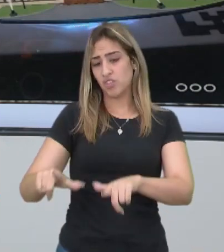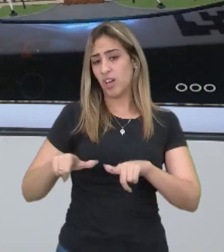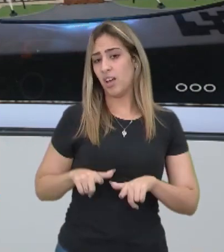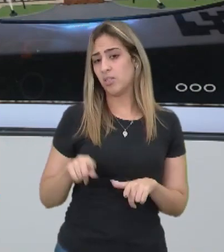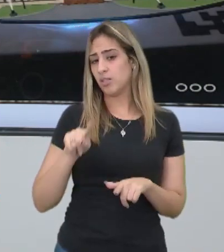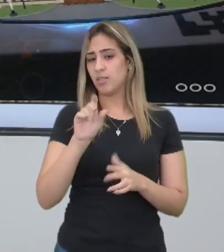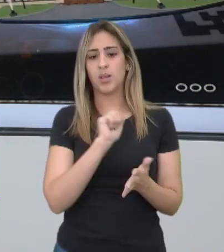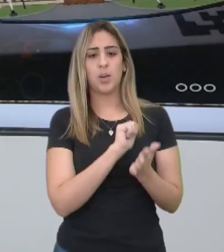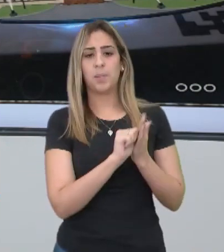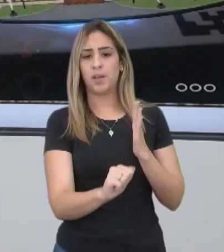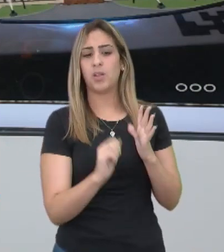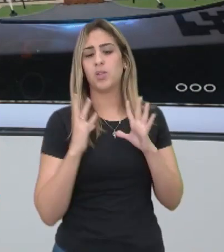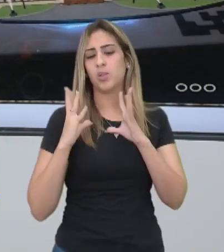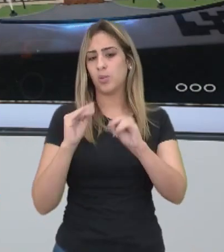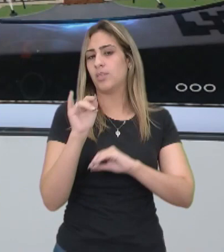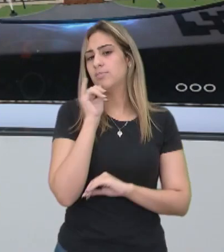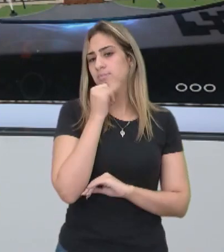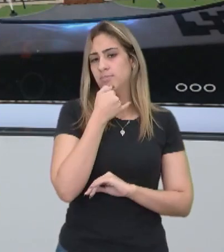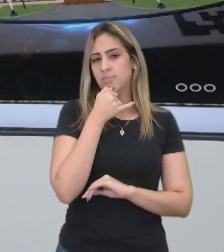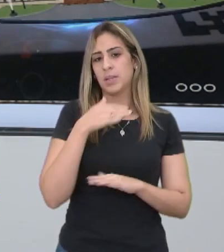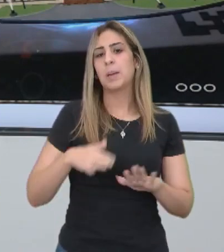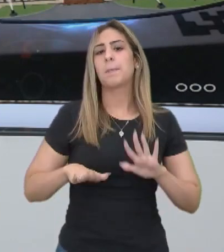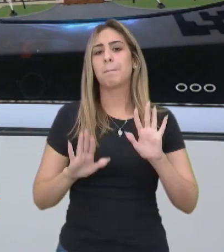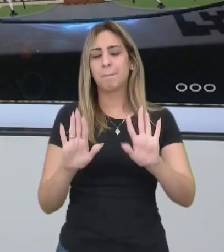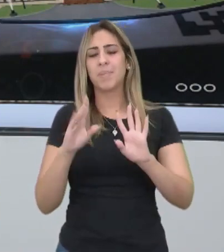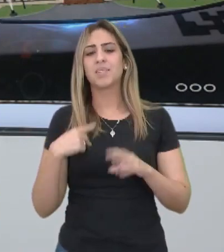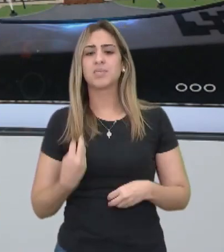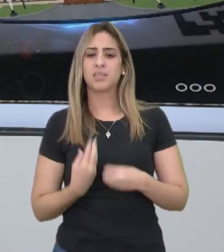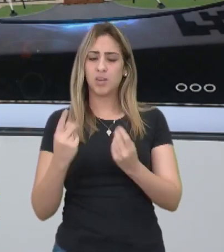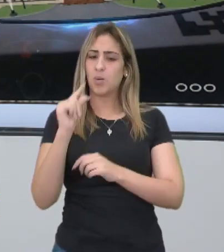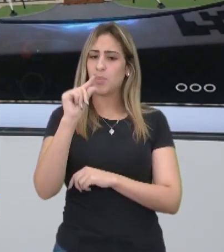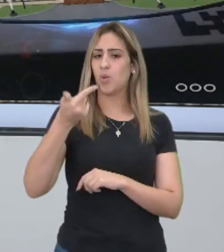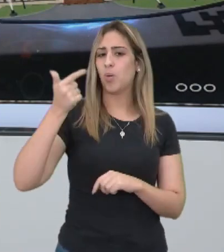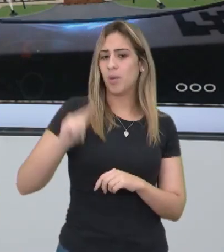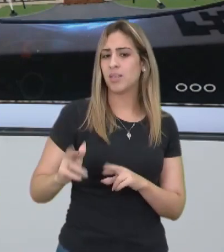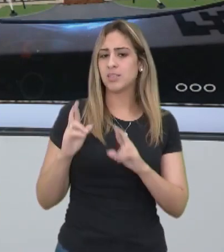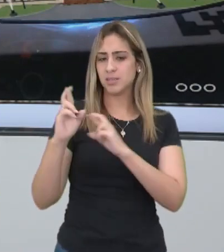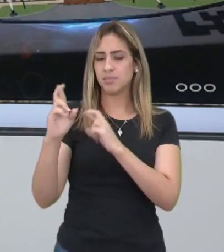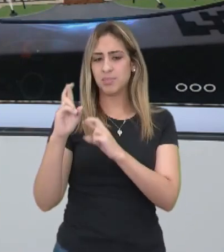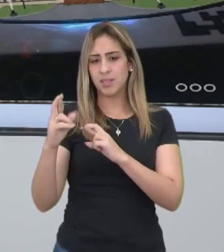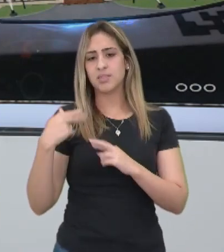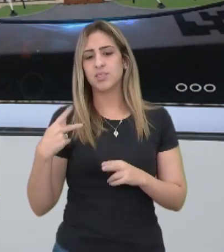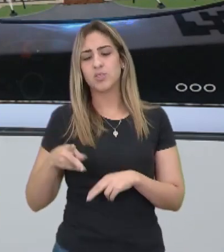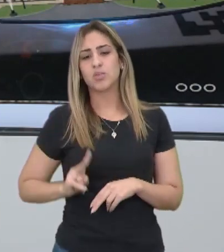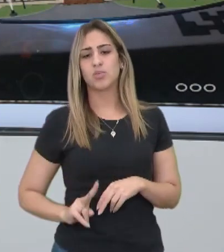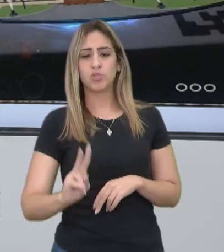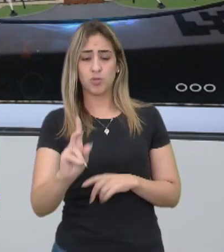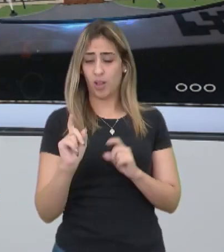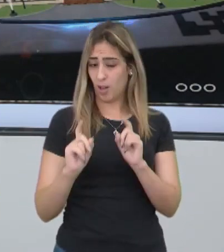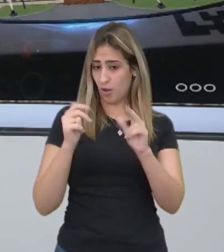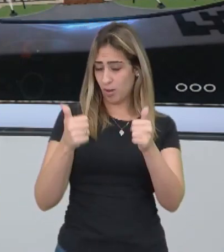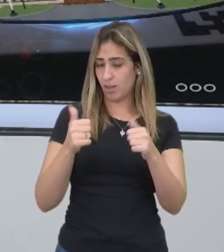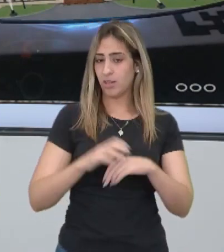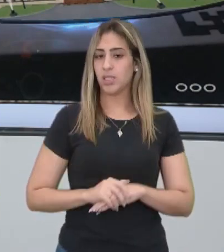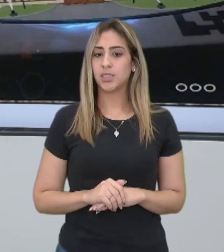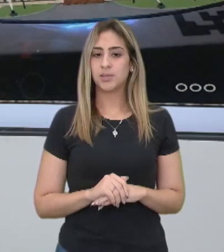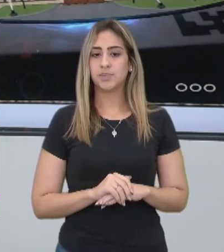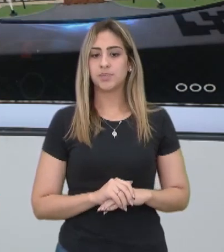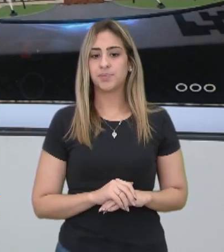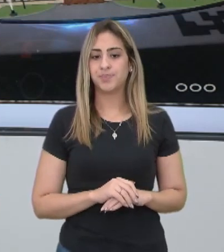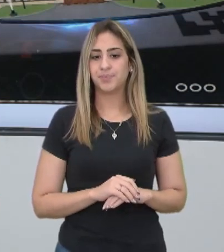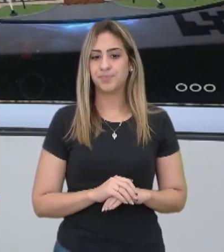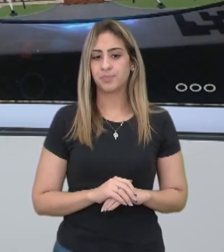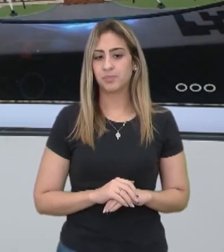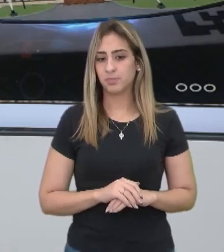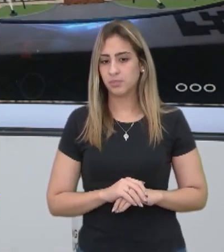ele não apagou toda aquela tristeza, mas ele me deu um pouquinho mais de esperança de continuar. Tudo bem? Então, aí vocês